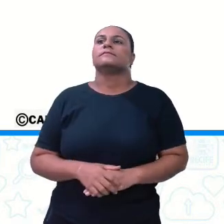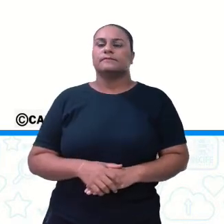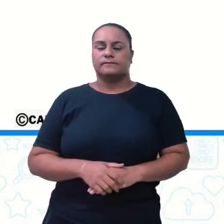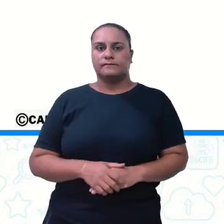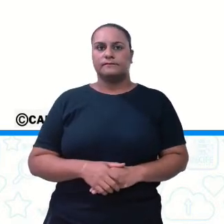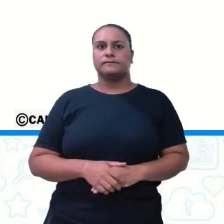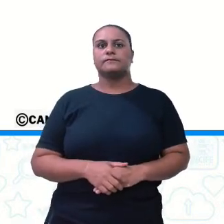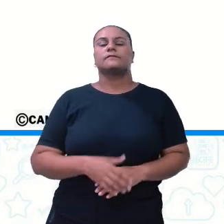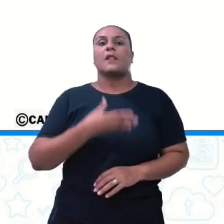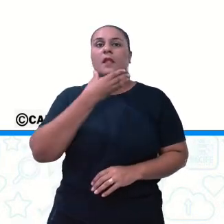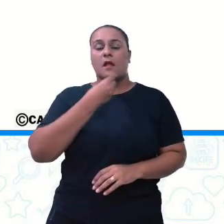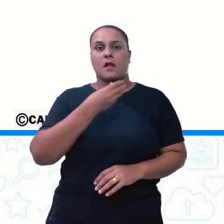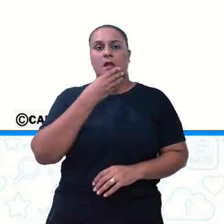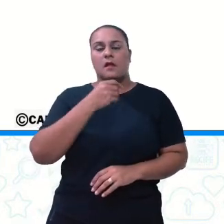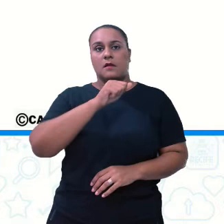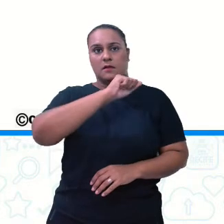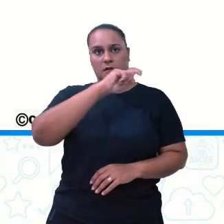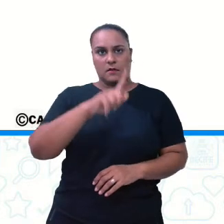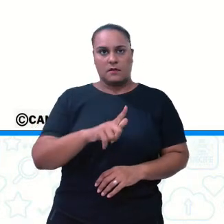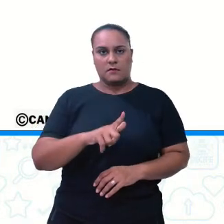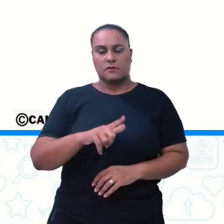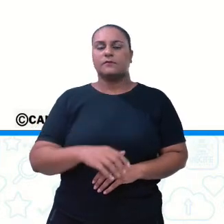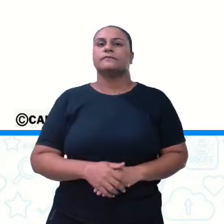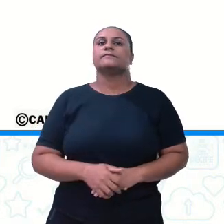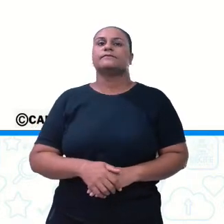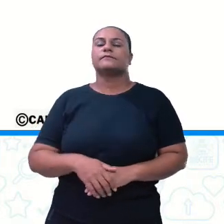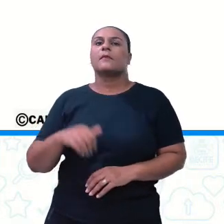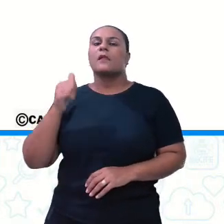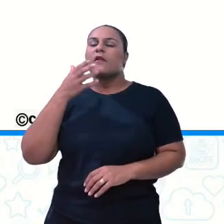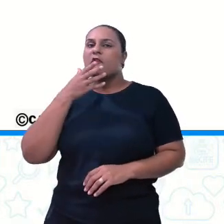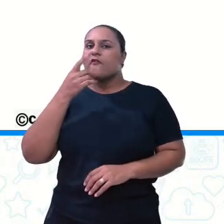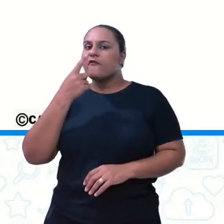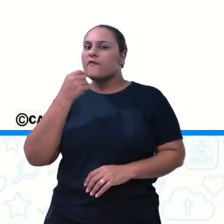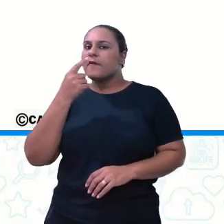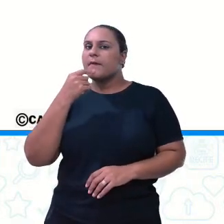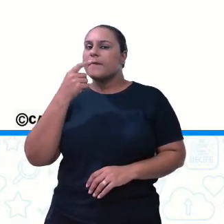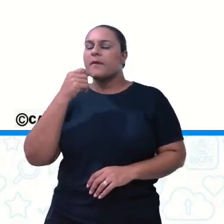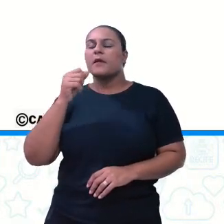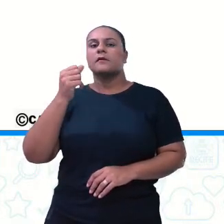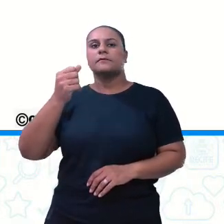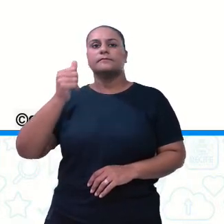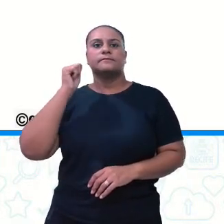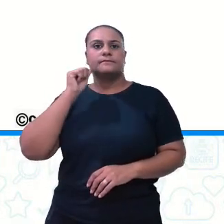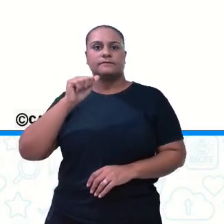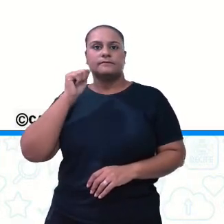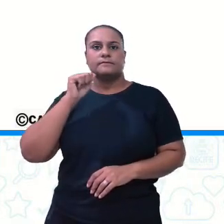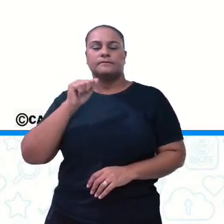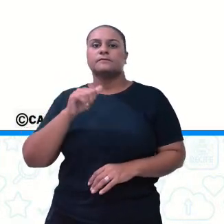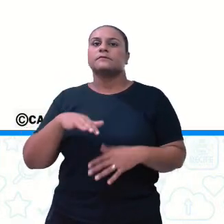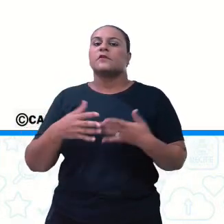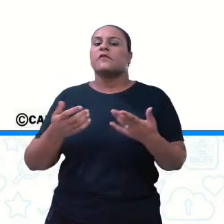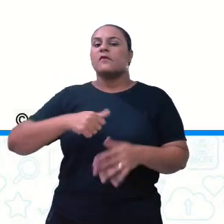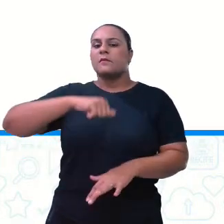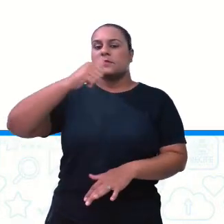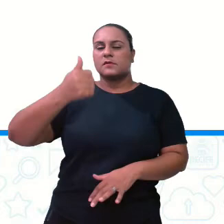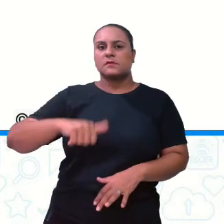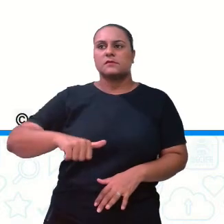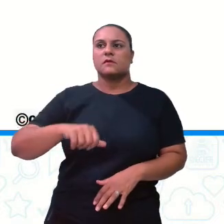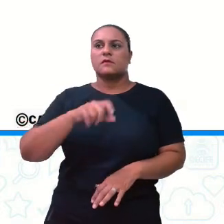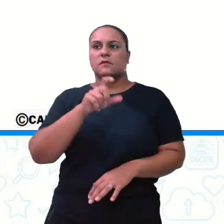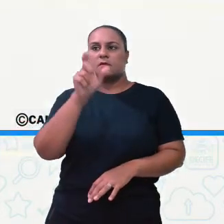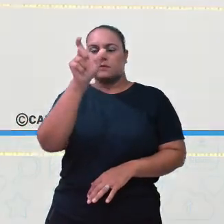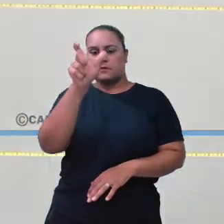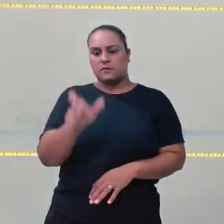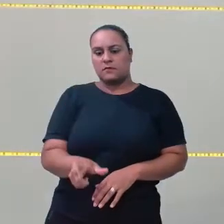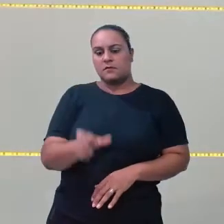azul para menino. O gráfico, vamos fazer a leitura dele. Eu tenho aqui na horizontal,